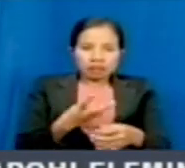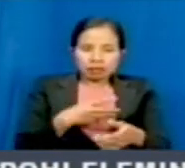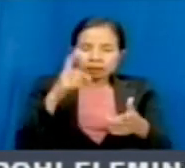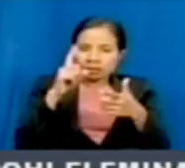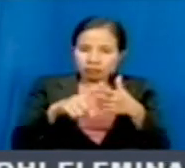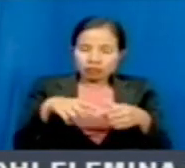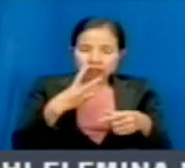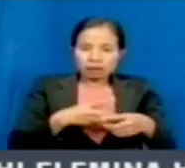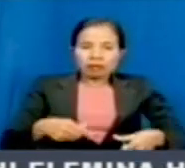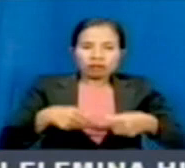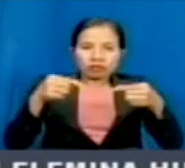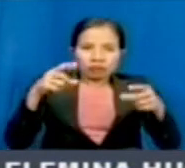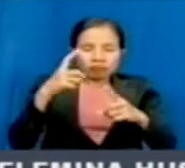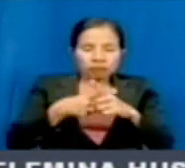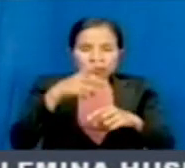depois ami forma né,